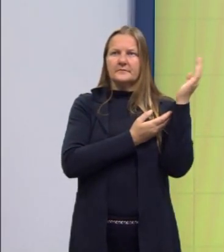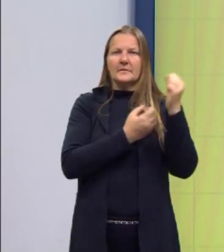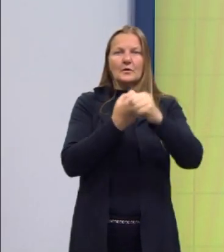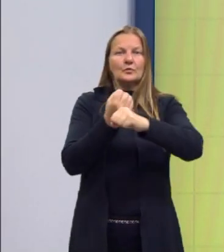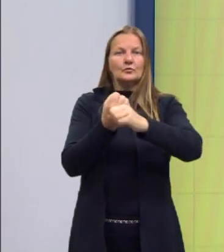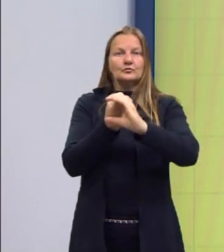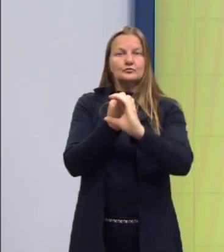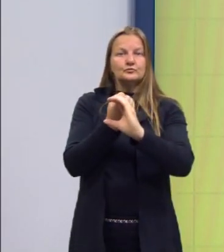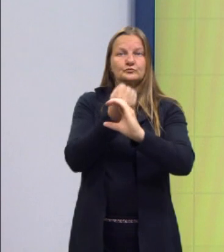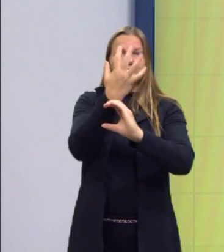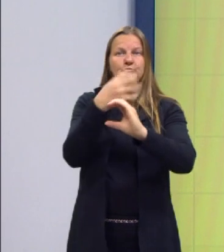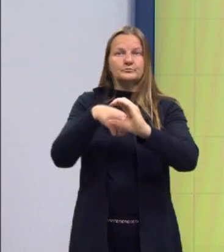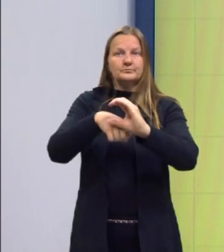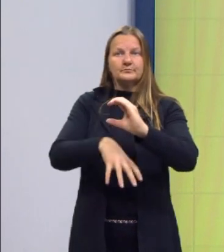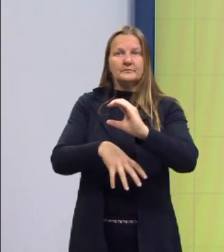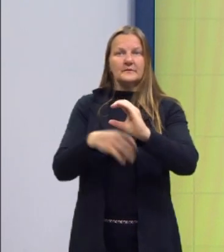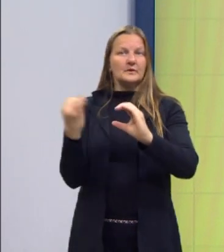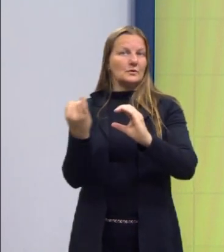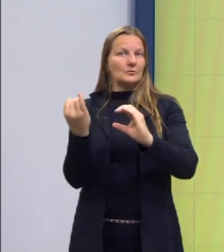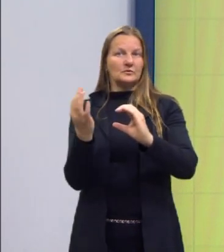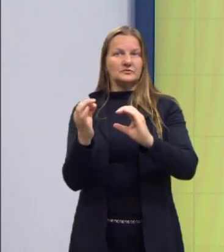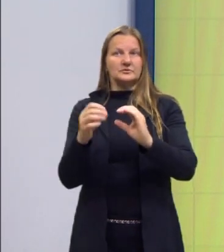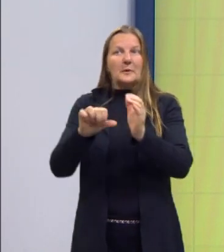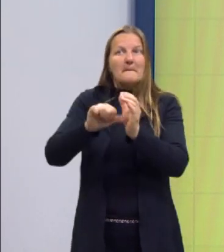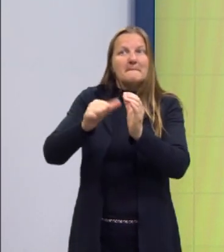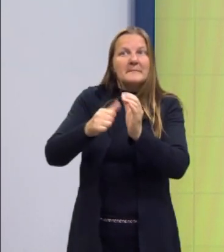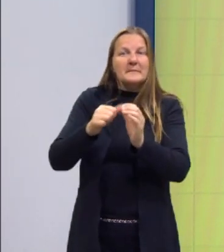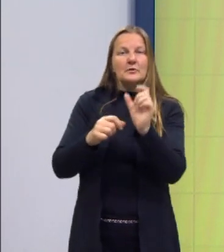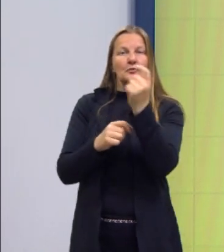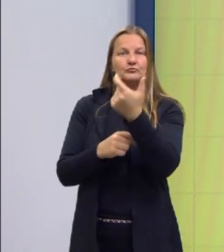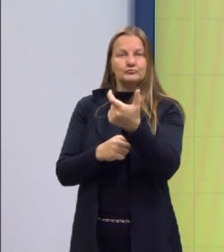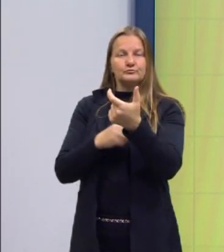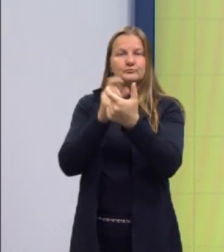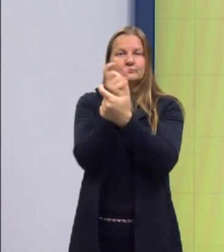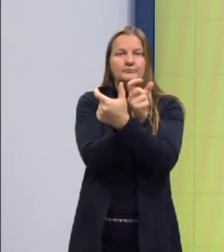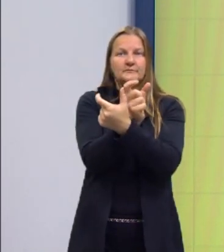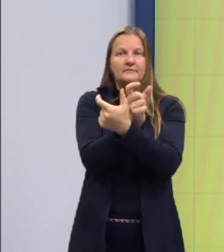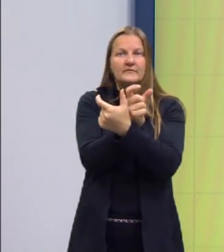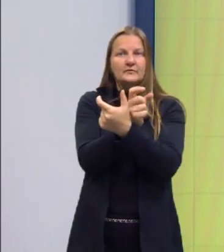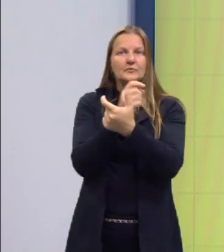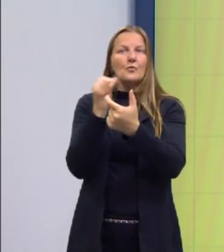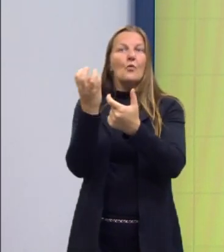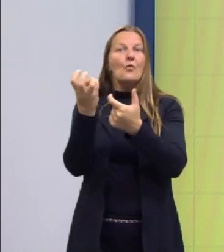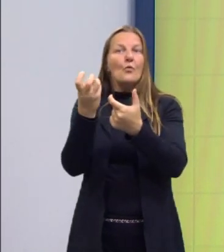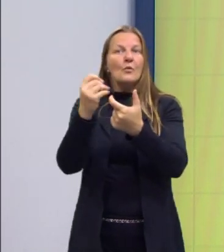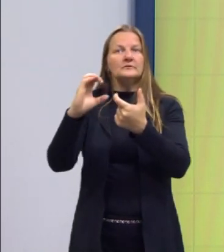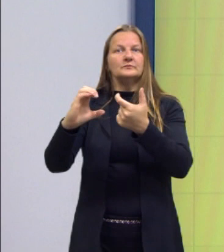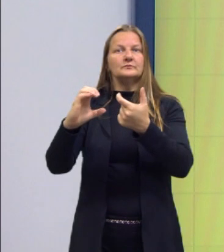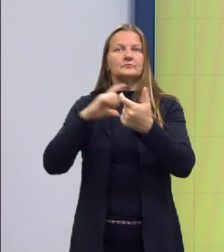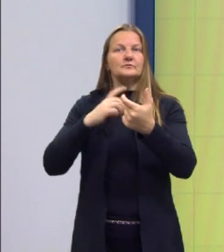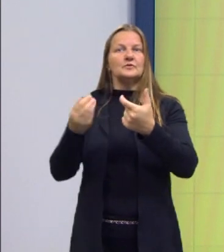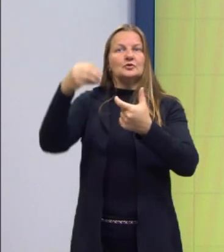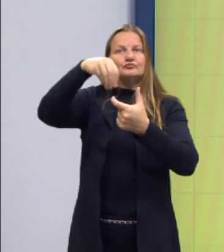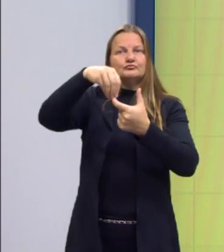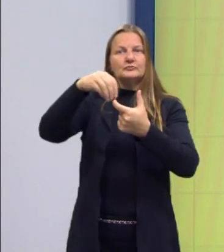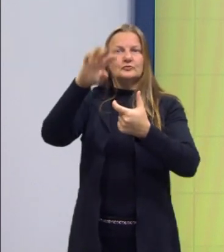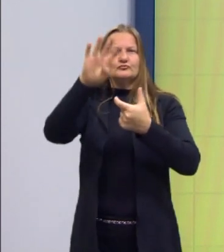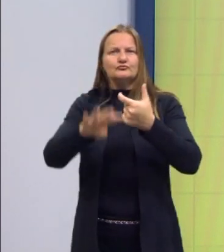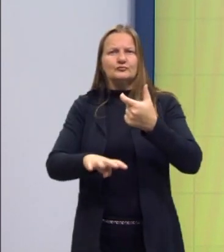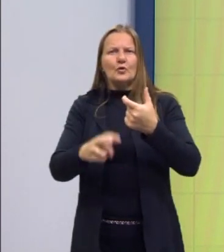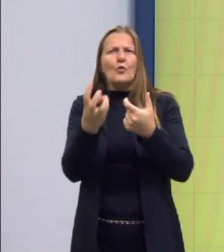ramificações a químicas ramificações elas vão entrar em outro momento na nomenclatura e aí a gente verifica na tabela